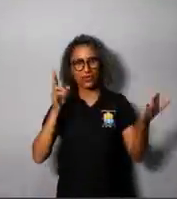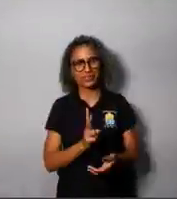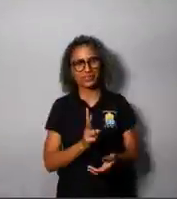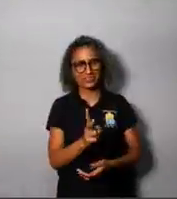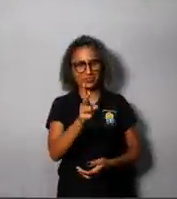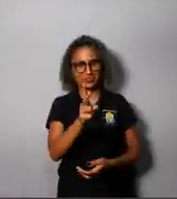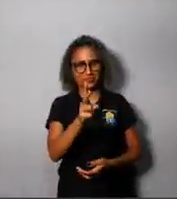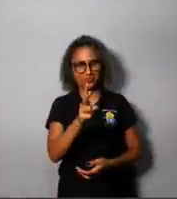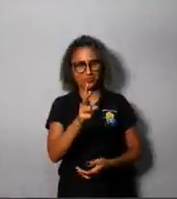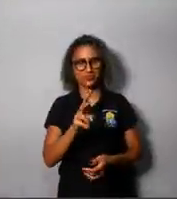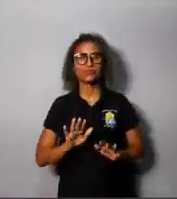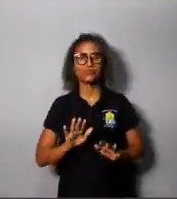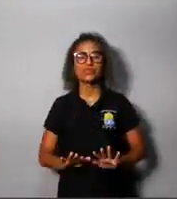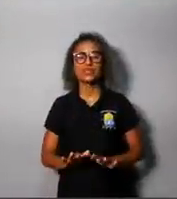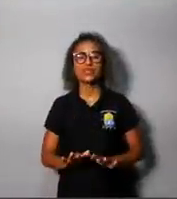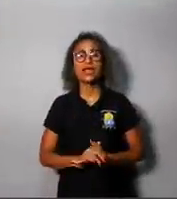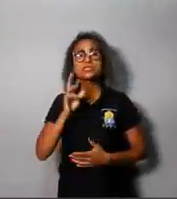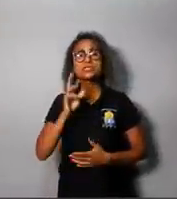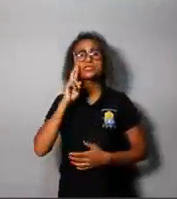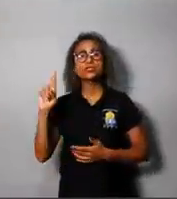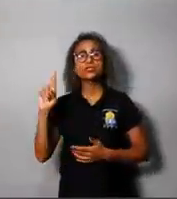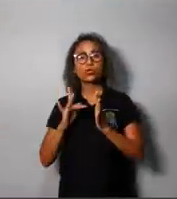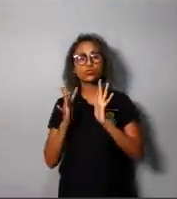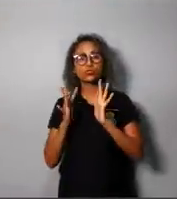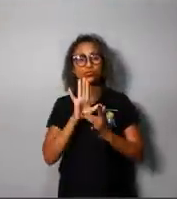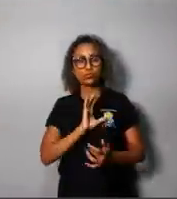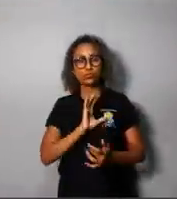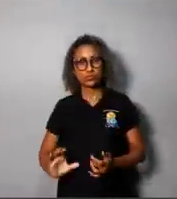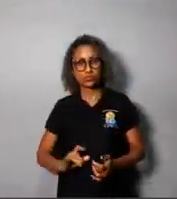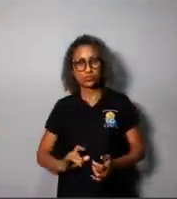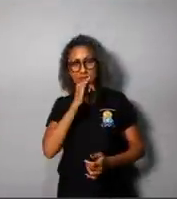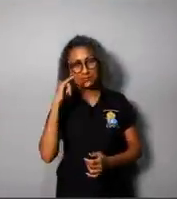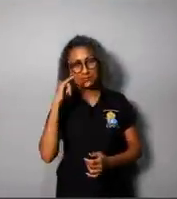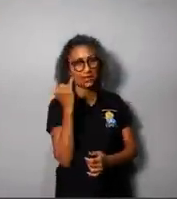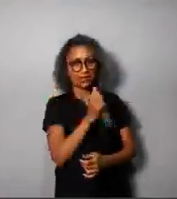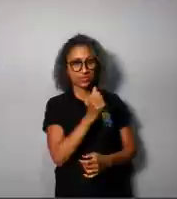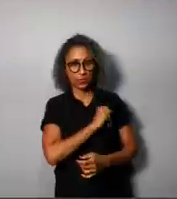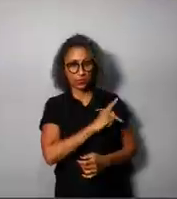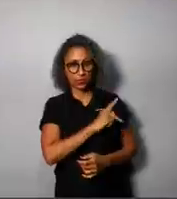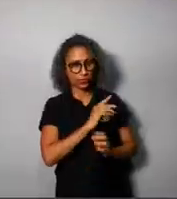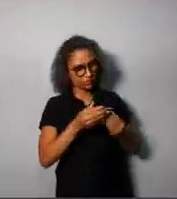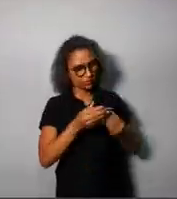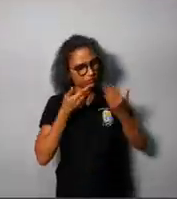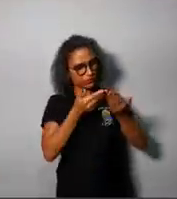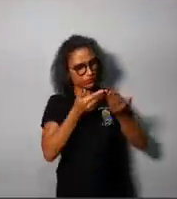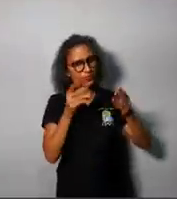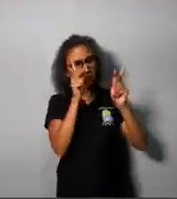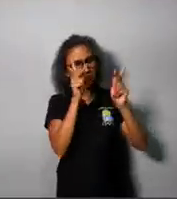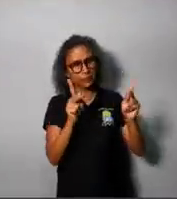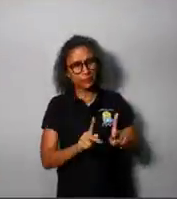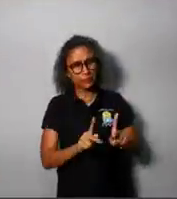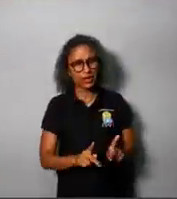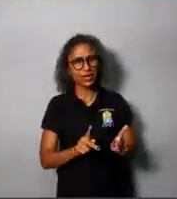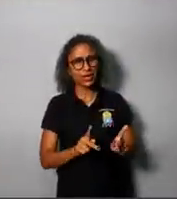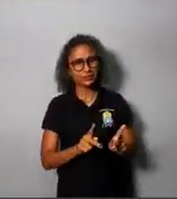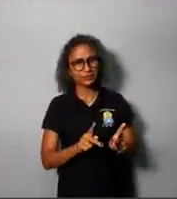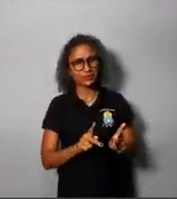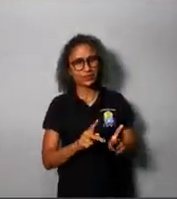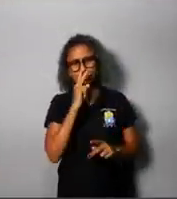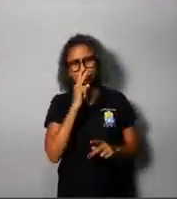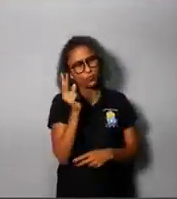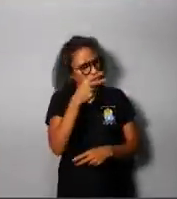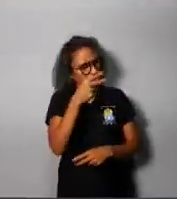aos vossos apóstolos: eu vos deixo a paz, eu vos dou a minha paz. Não olheis os nossos